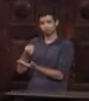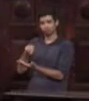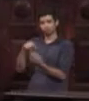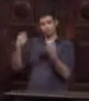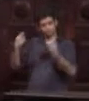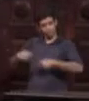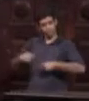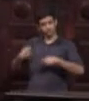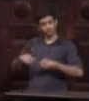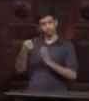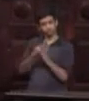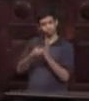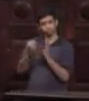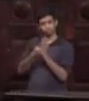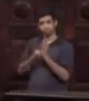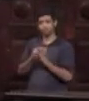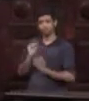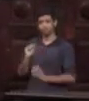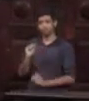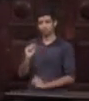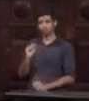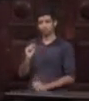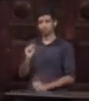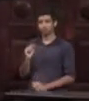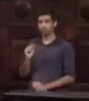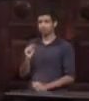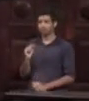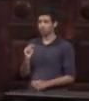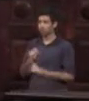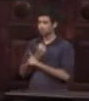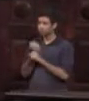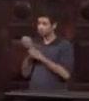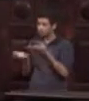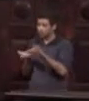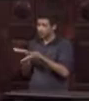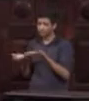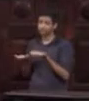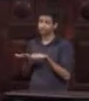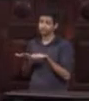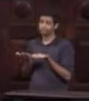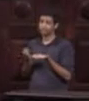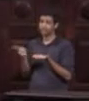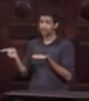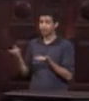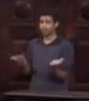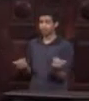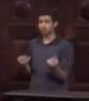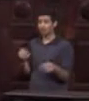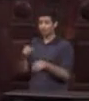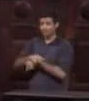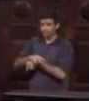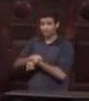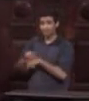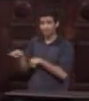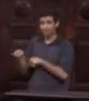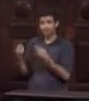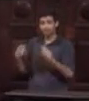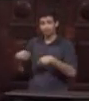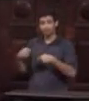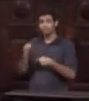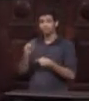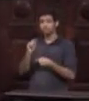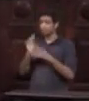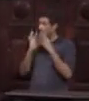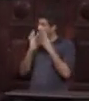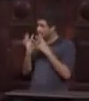ter o papel, ou deve ter o papel de socioeducação. Os adolescentes precisam entrar ali e eles precisam receber,